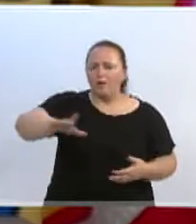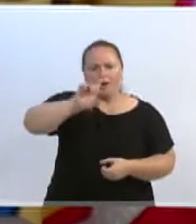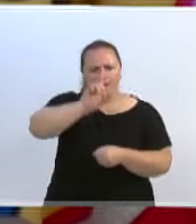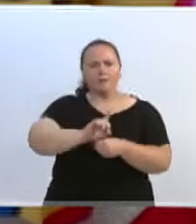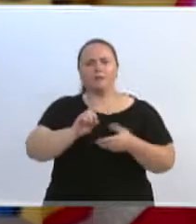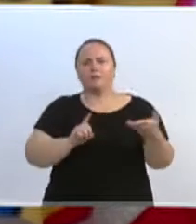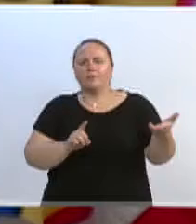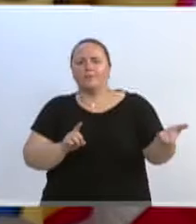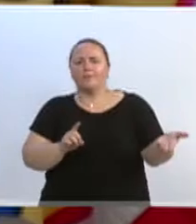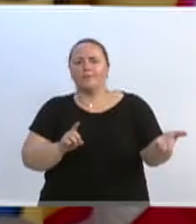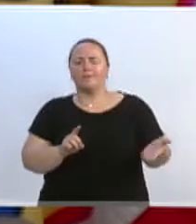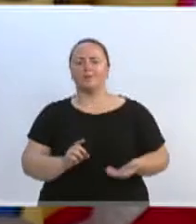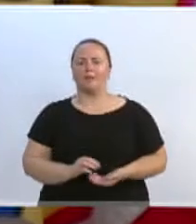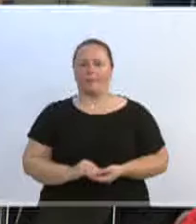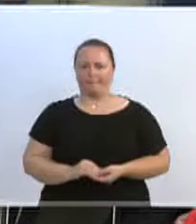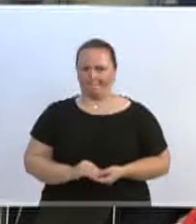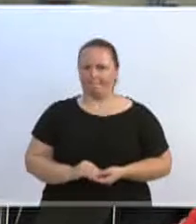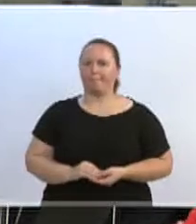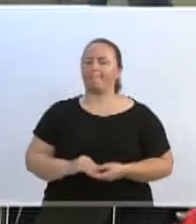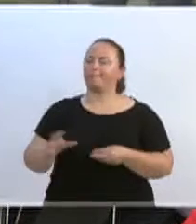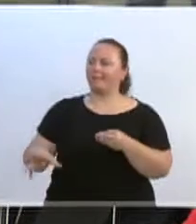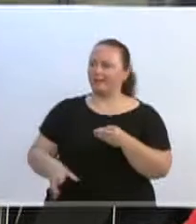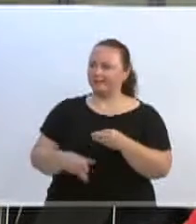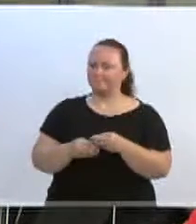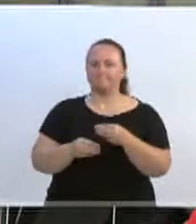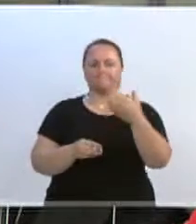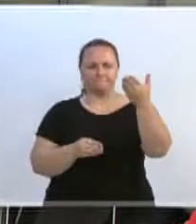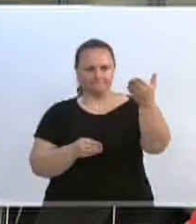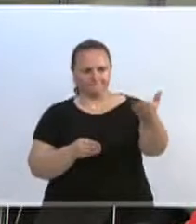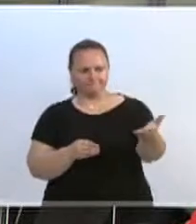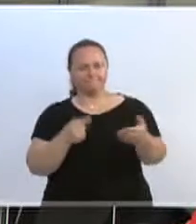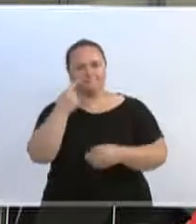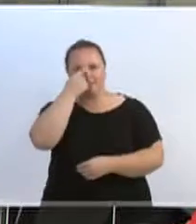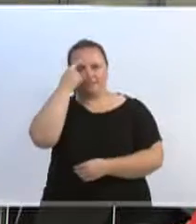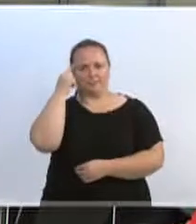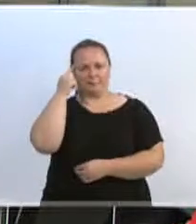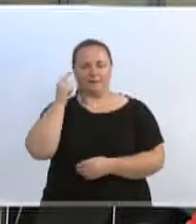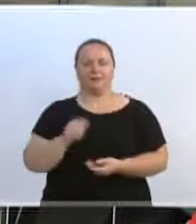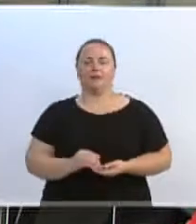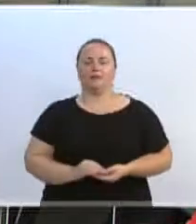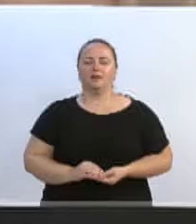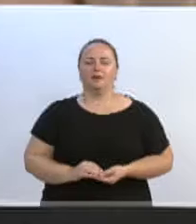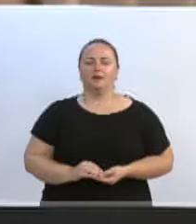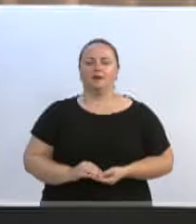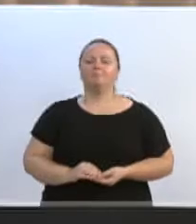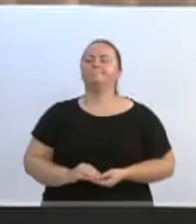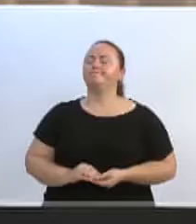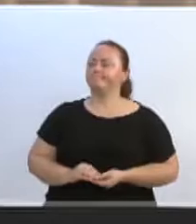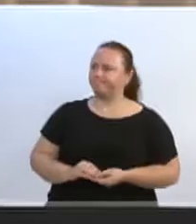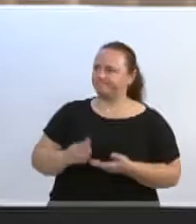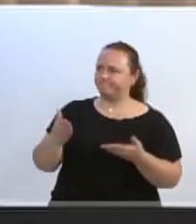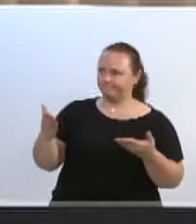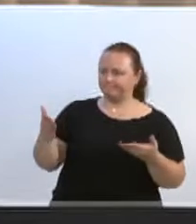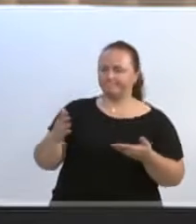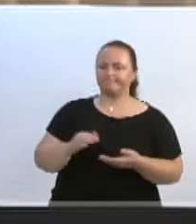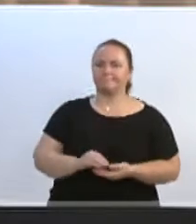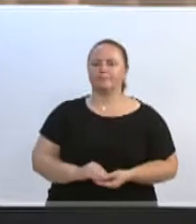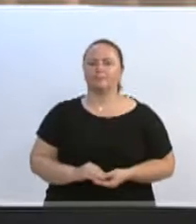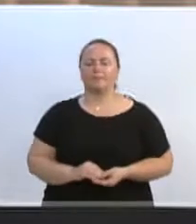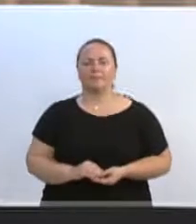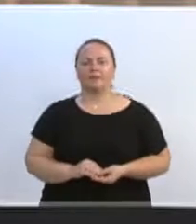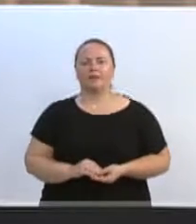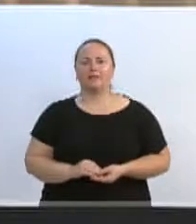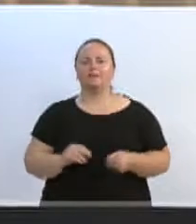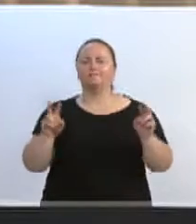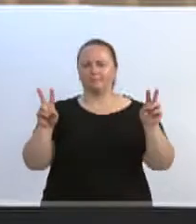o vereador Ito. Com a permissão do orador, com a palavra o vereador Ito. Vereador, esse tema